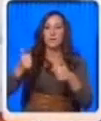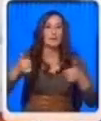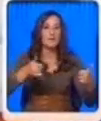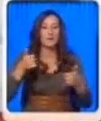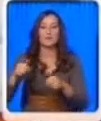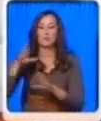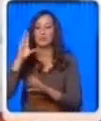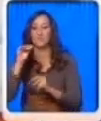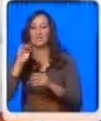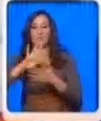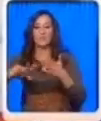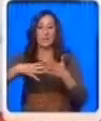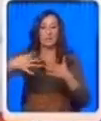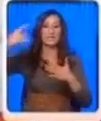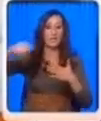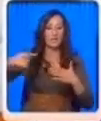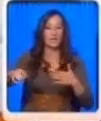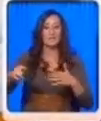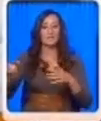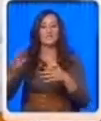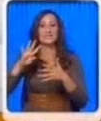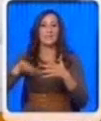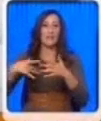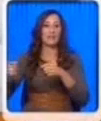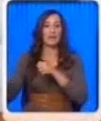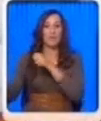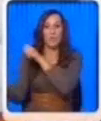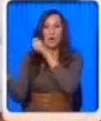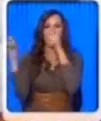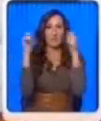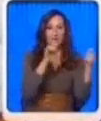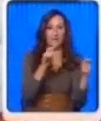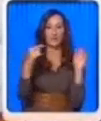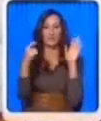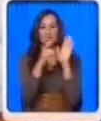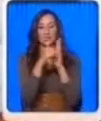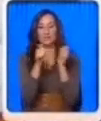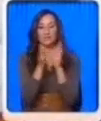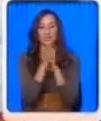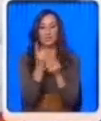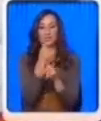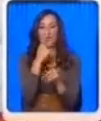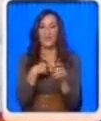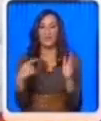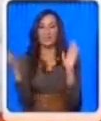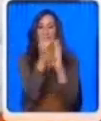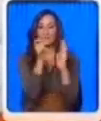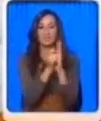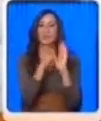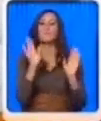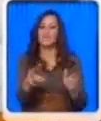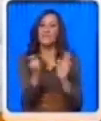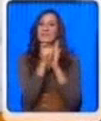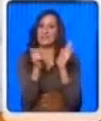e, portanto, eu não sei se há tabela, antigamente havia tabela. O que é a tabela? A tabela é o quadro onde se apontam todas as coisas que não correram bem. Nós devíamos ter aqui uma